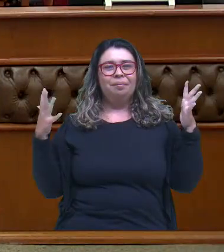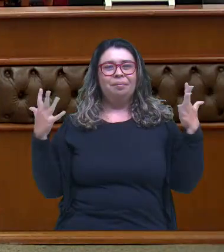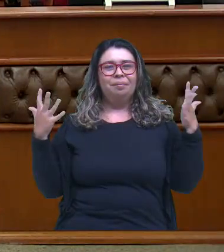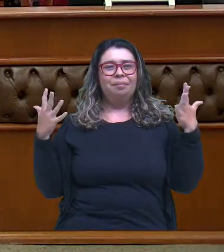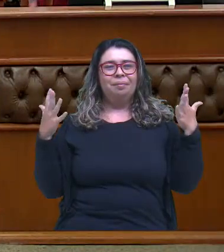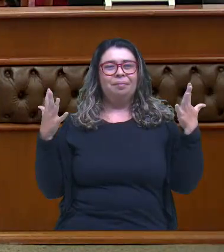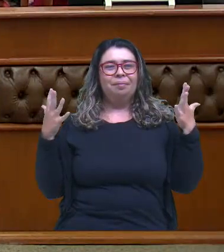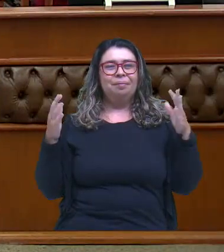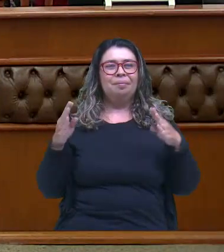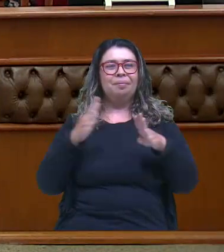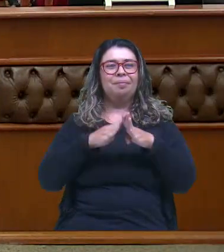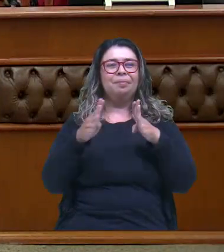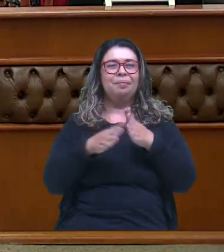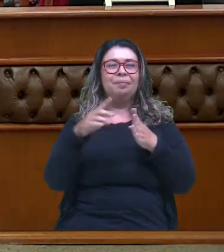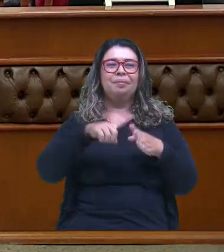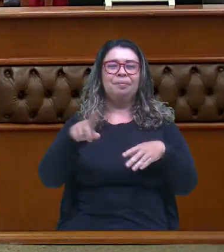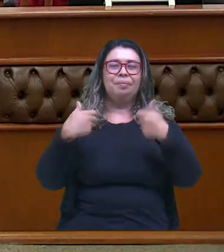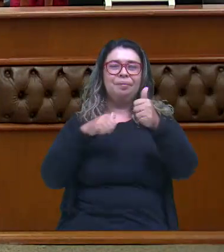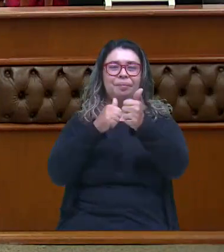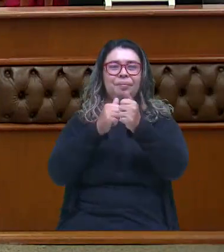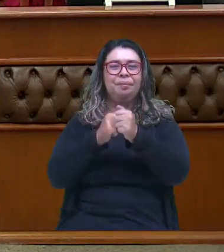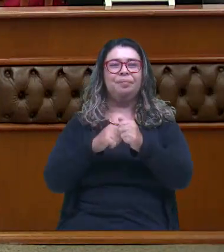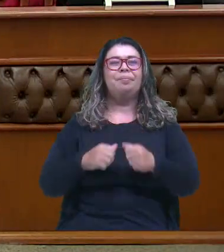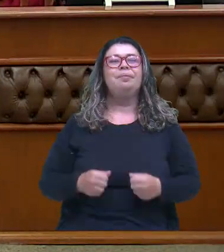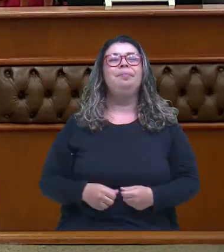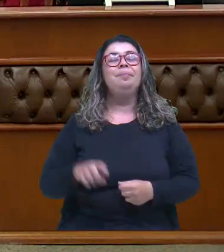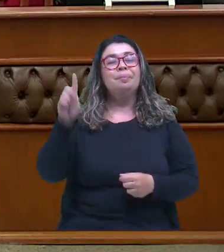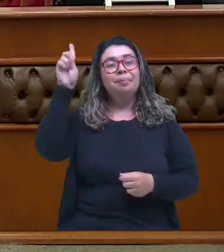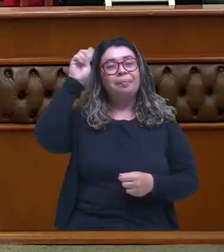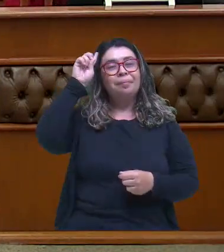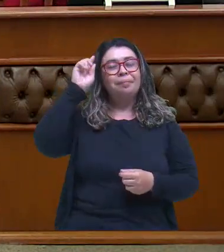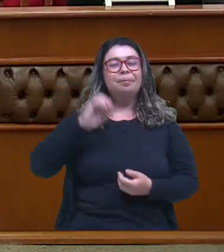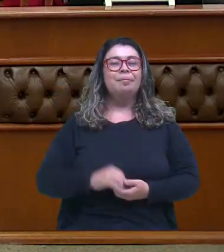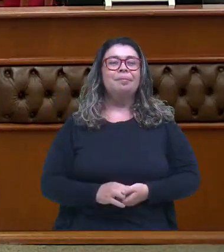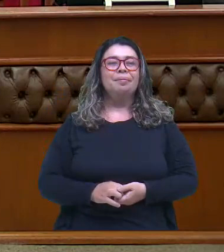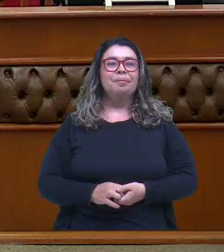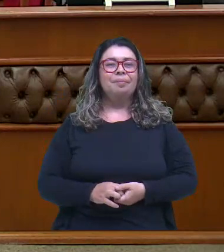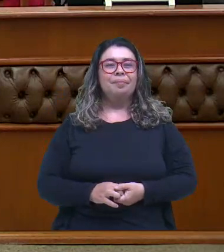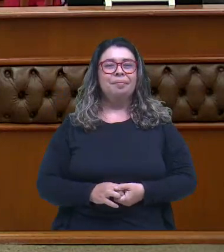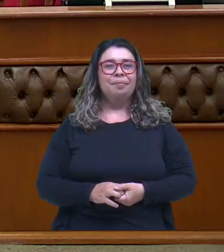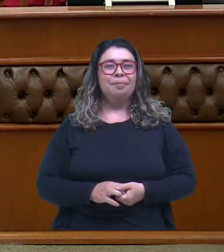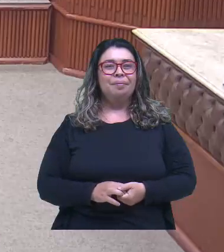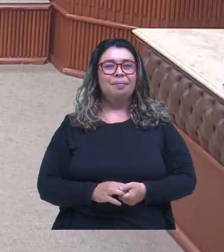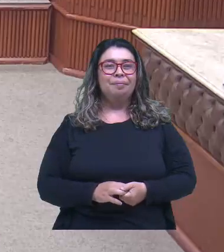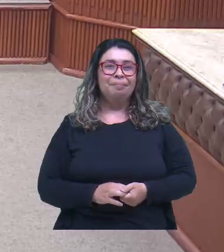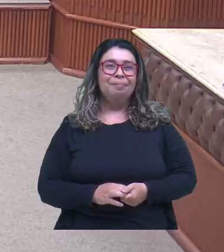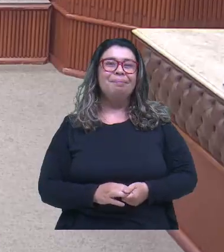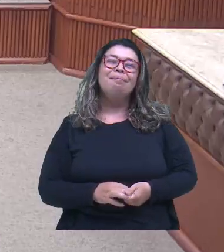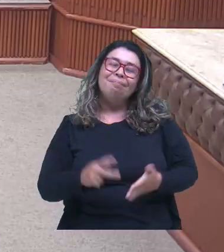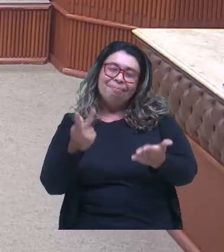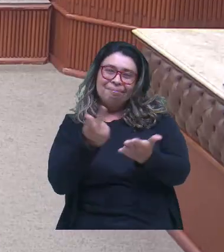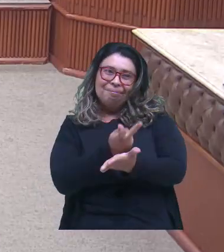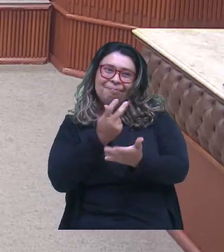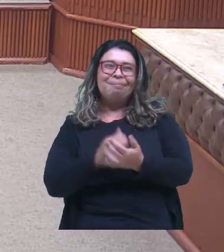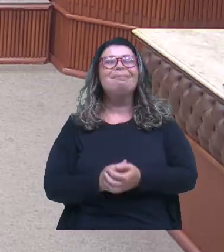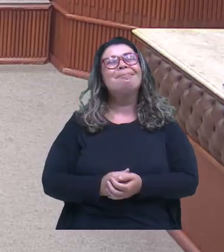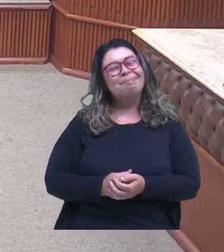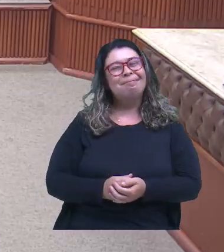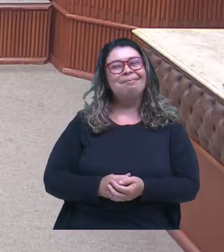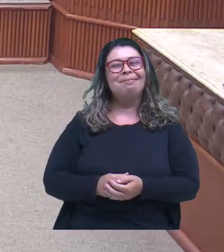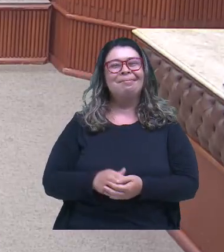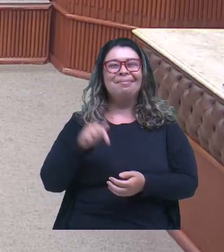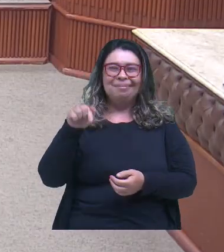Todos vocês acompanharam no nosso cerimonial, inclusive com falha desse nosso cerimonialista